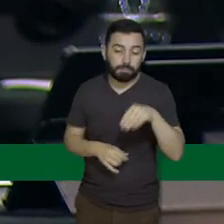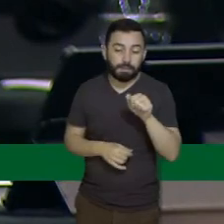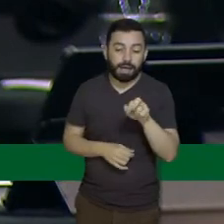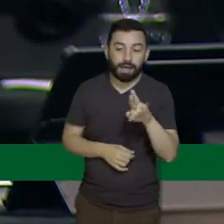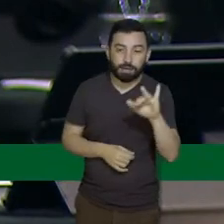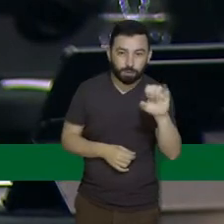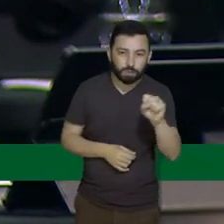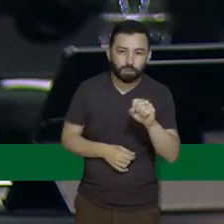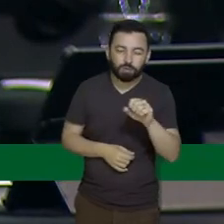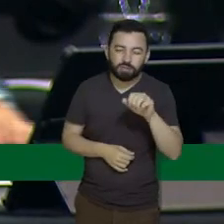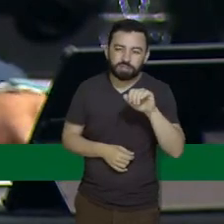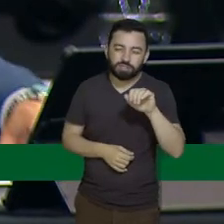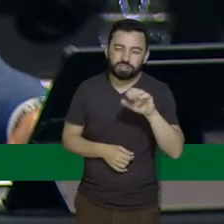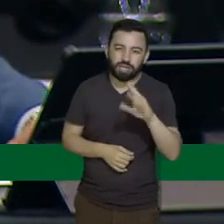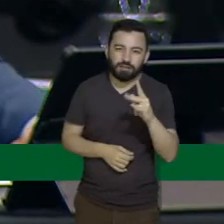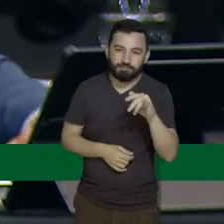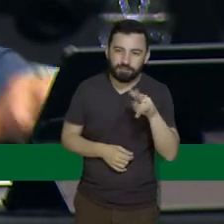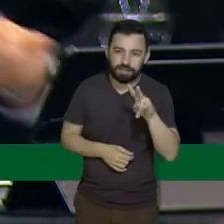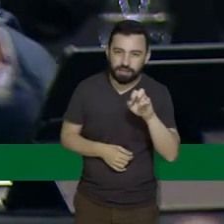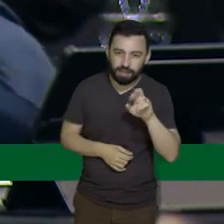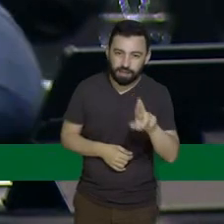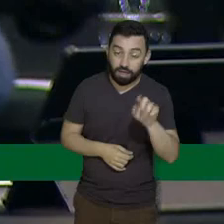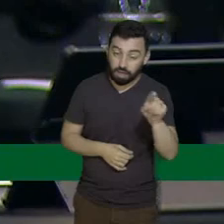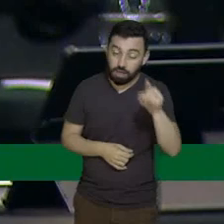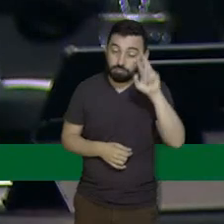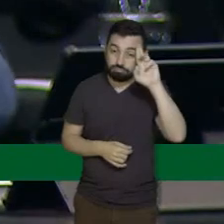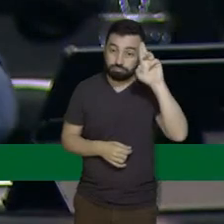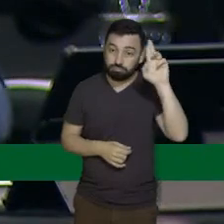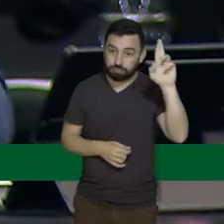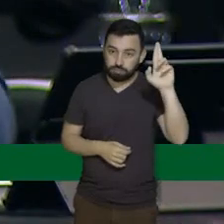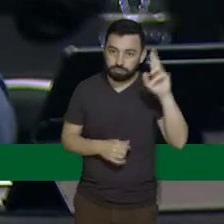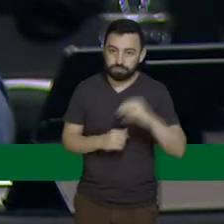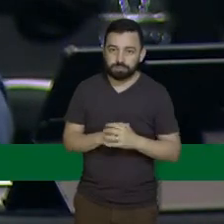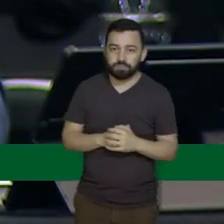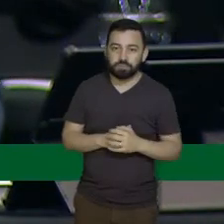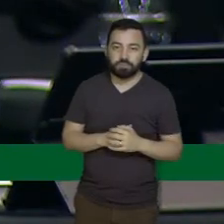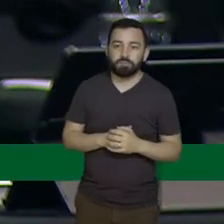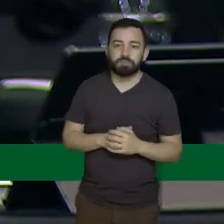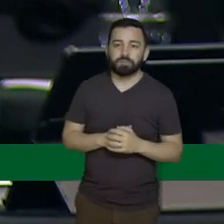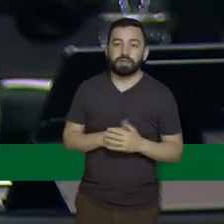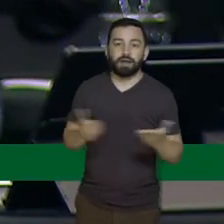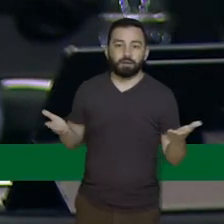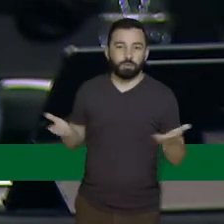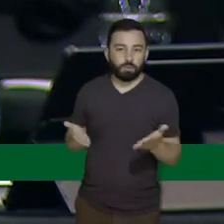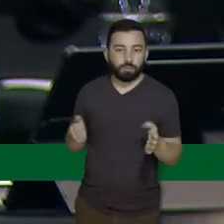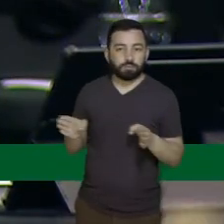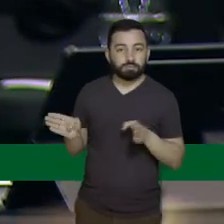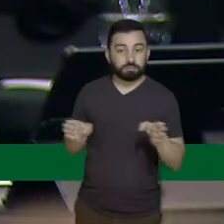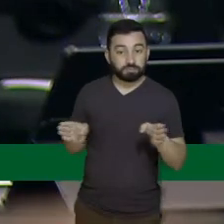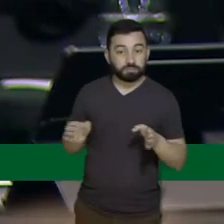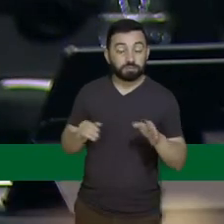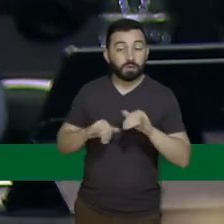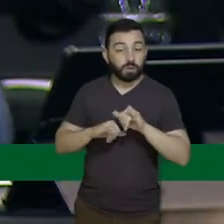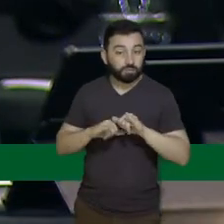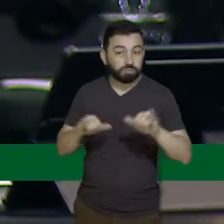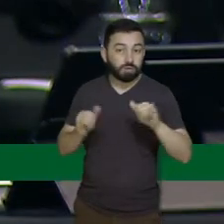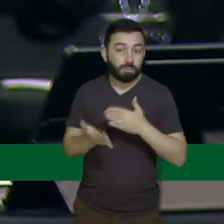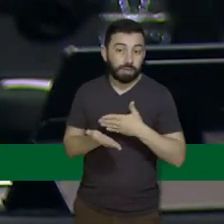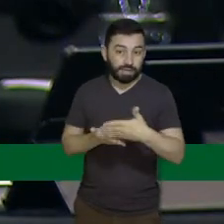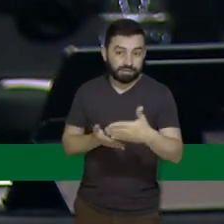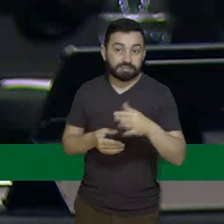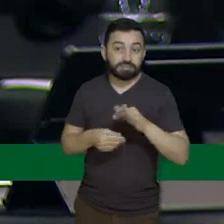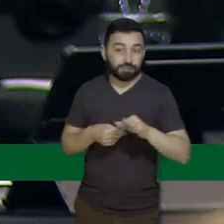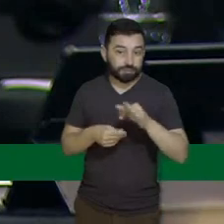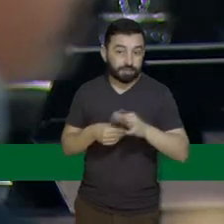jornalista responsável. Neste momento, nós vamos iniciar as falas das nossas